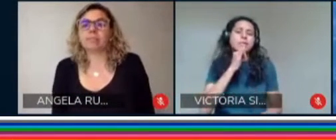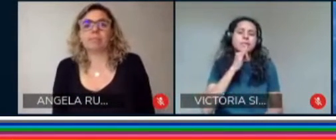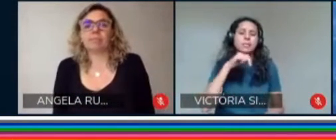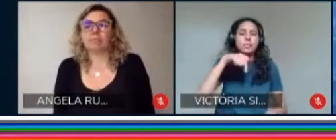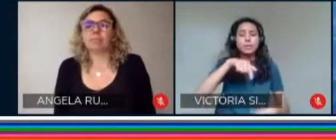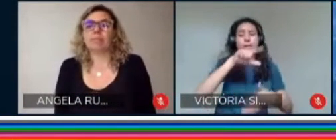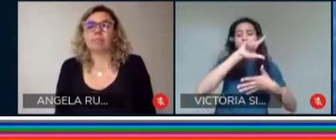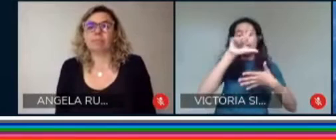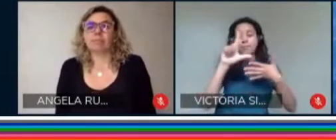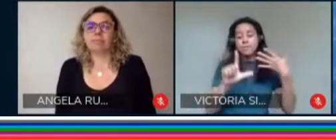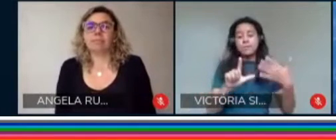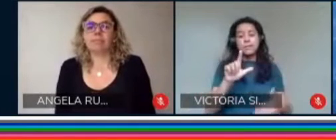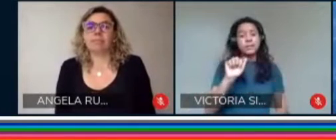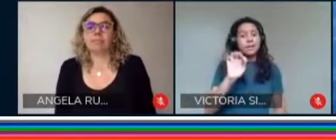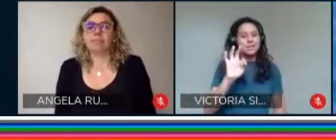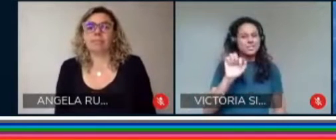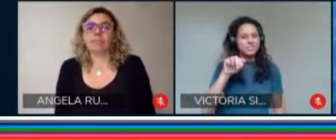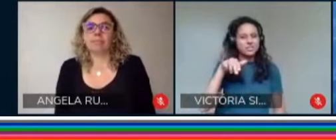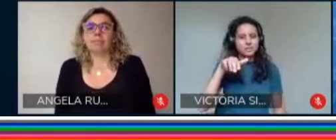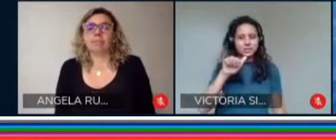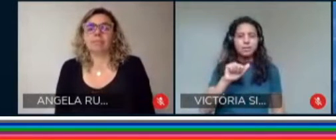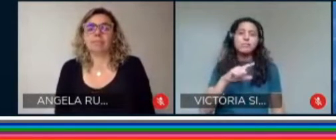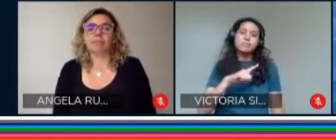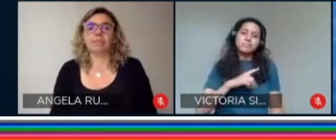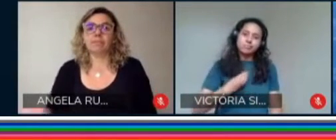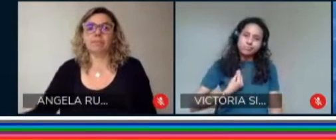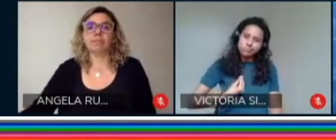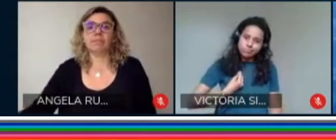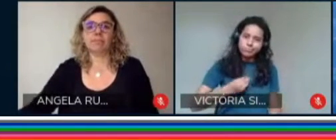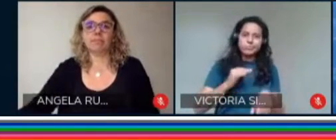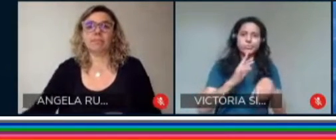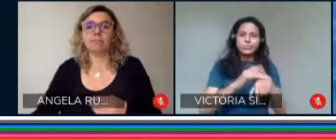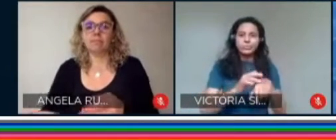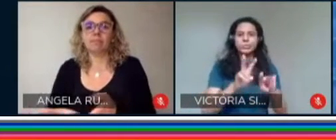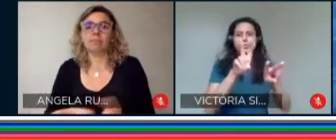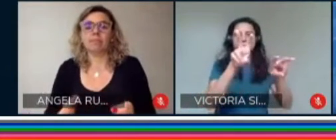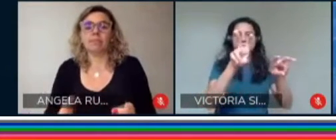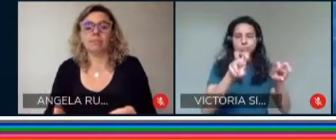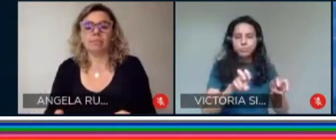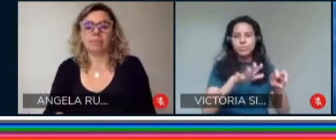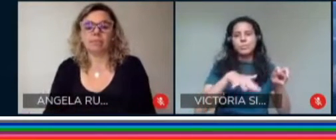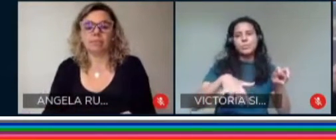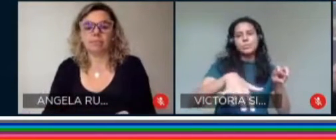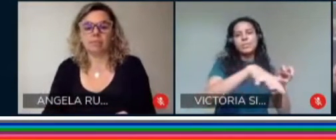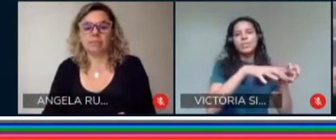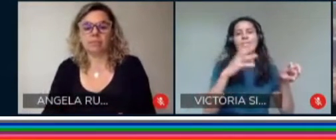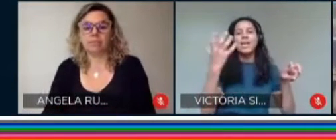fazem isso, né? Então, quer dizer, muito depende do que você está estudando, né?